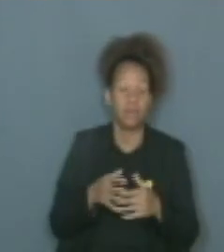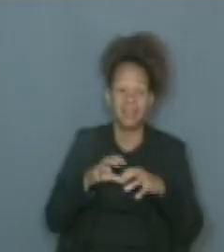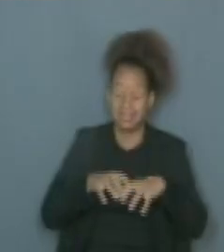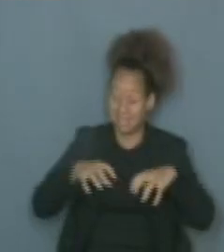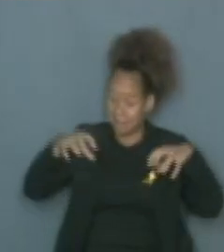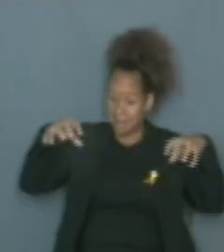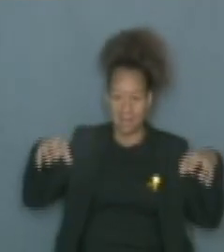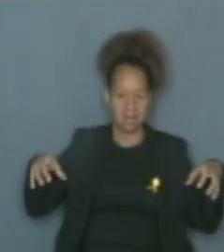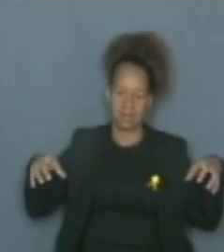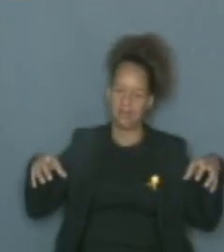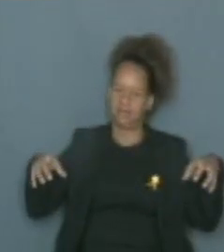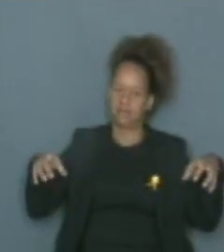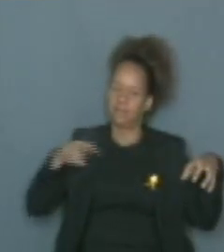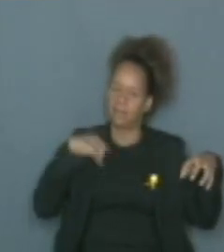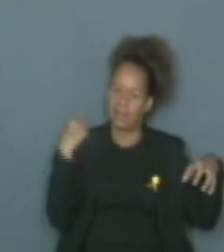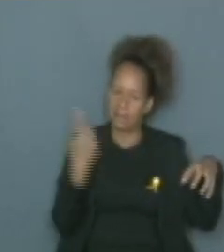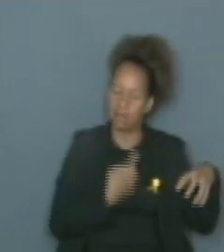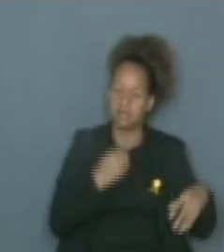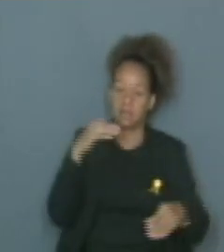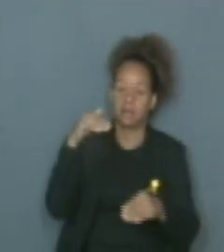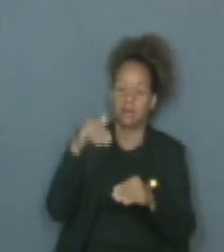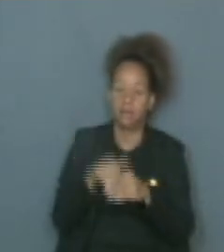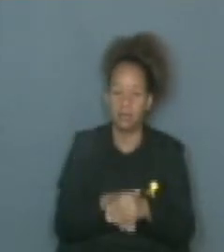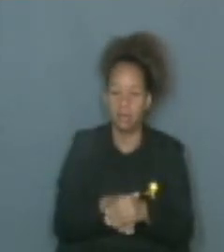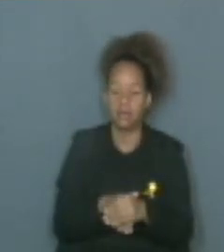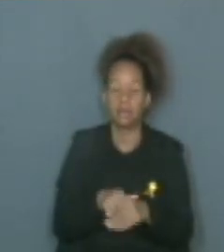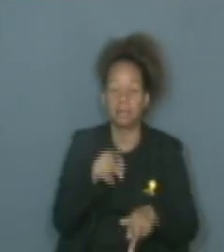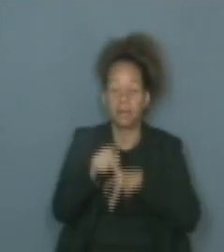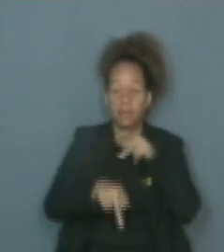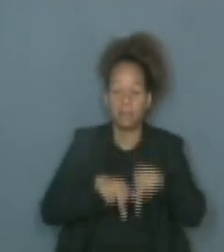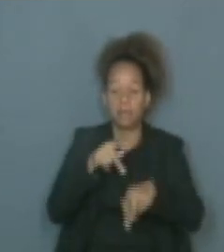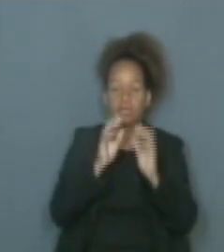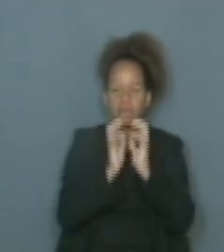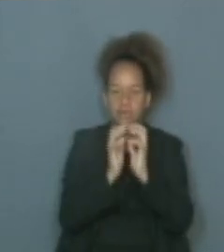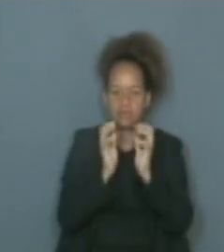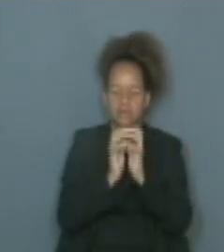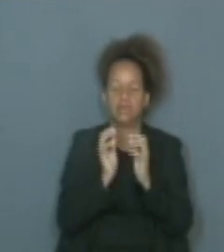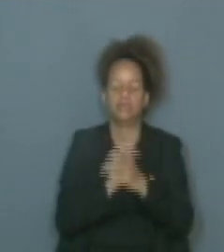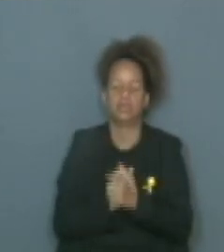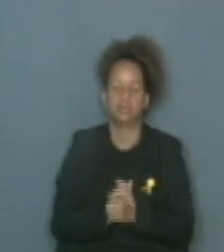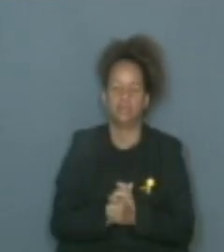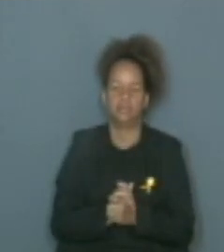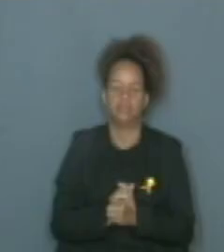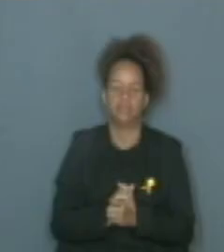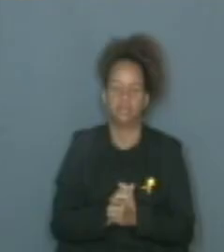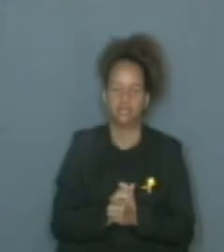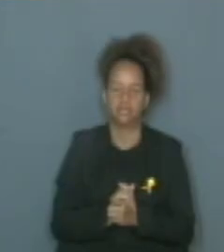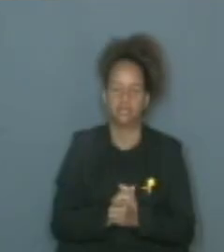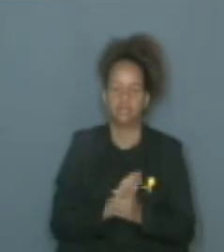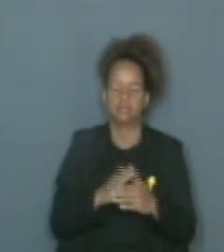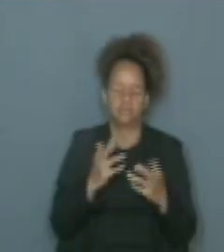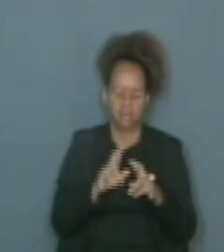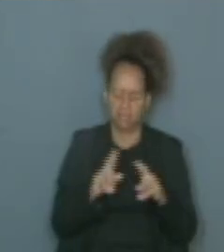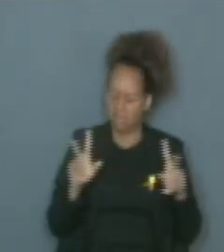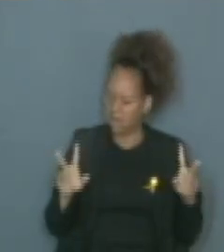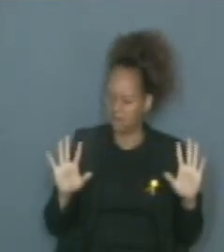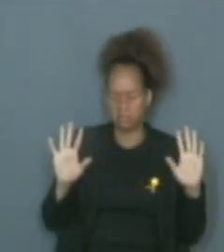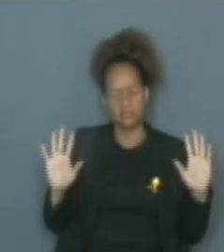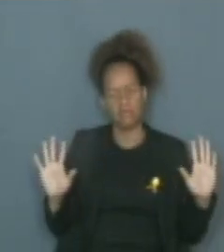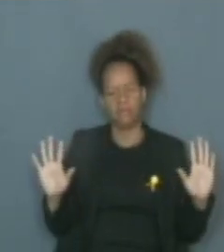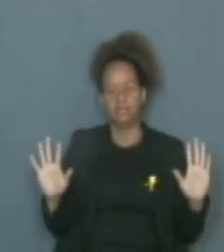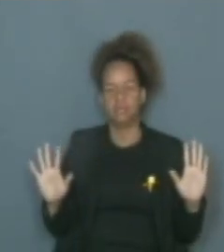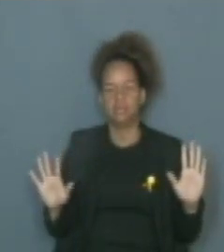independente. Nós somos eleitos pelo povo da cidade do Recife, com as suas